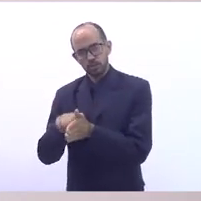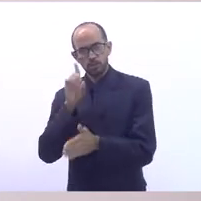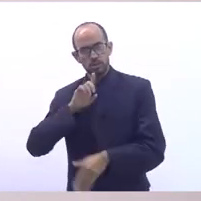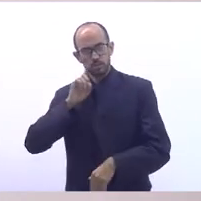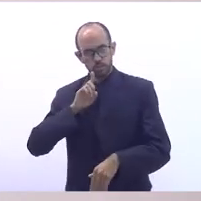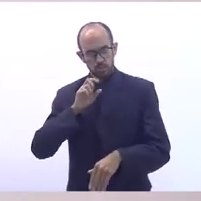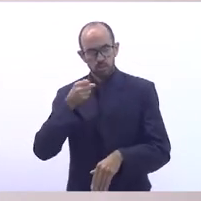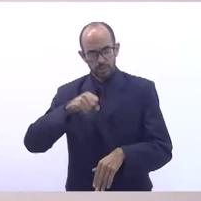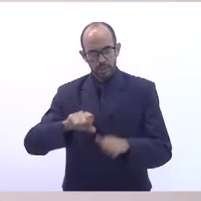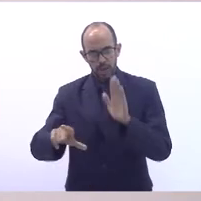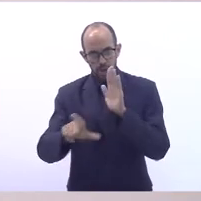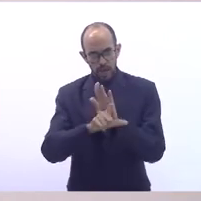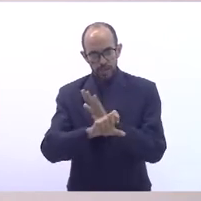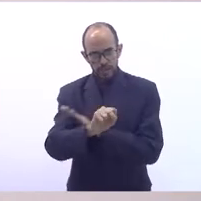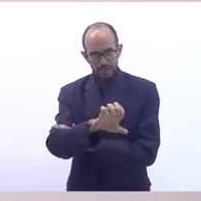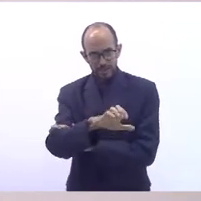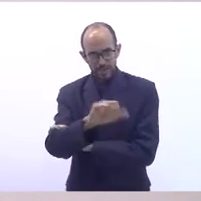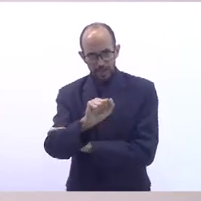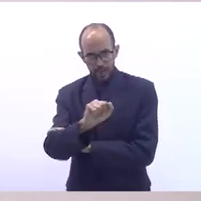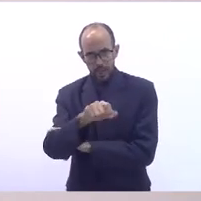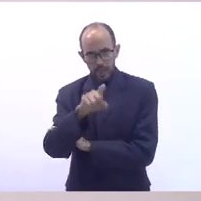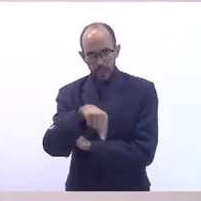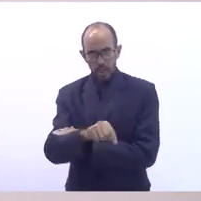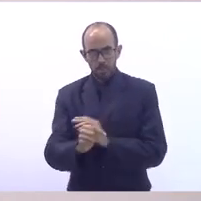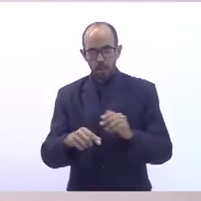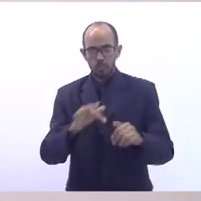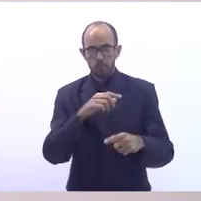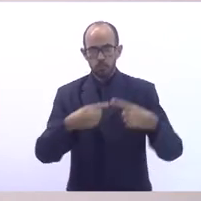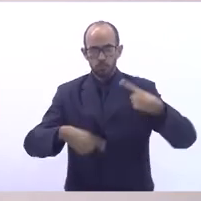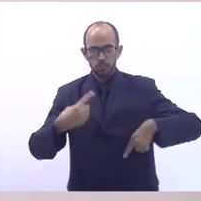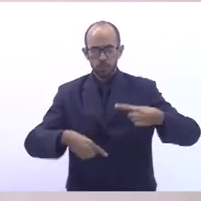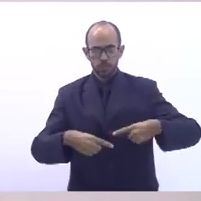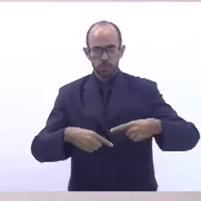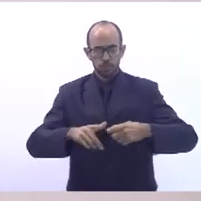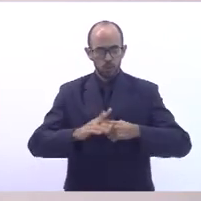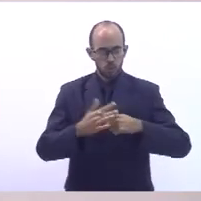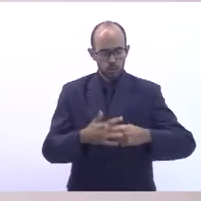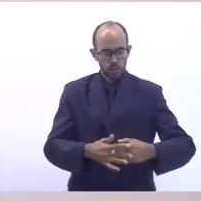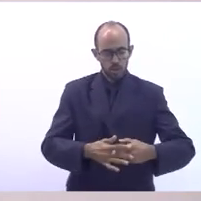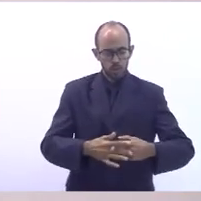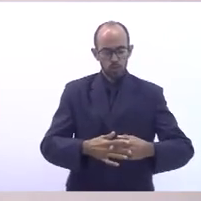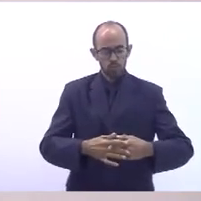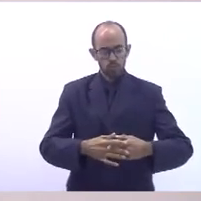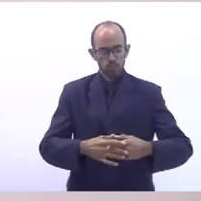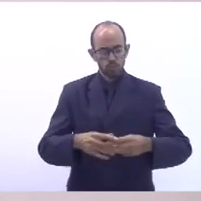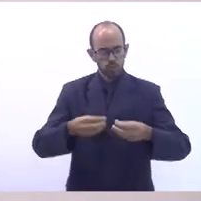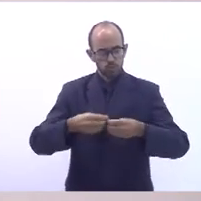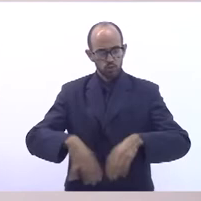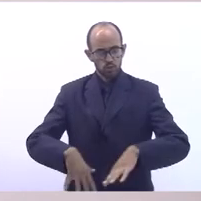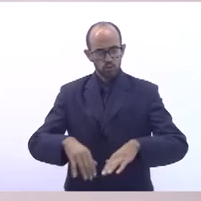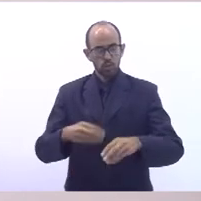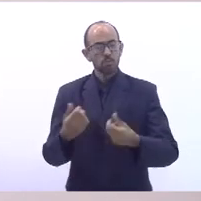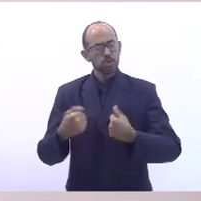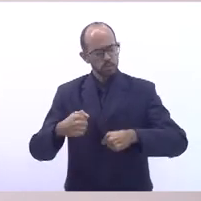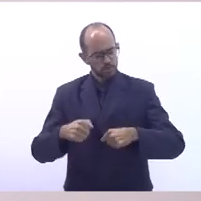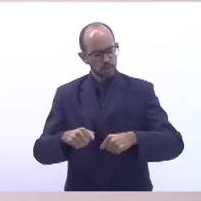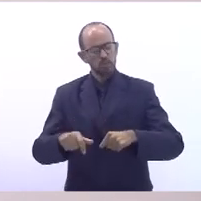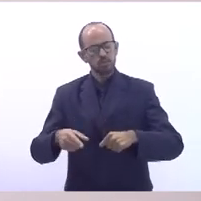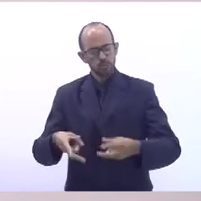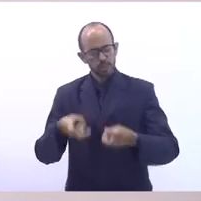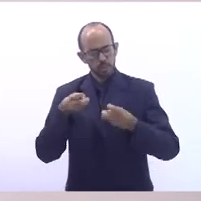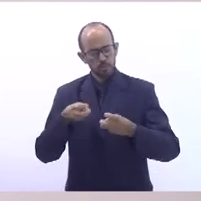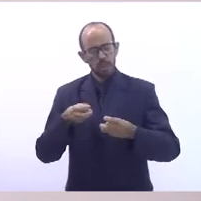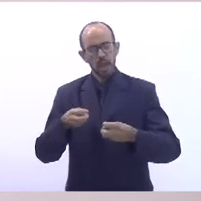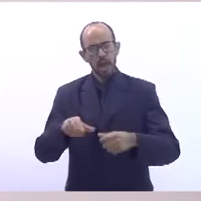dita como uma política pública de redução de danos porque para as outras drogas a proibição precisamos de inventar a escolha